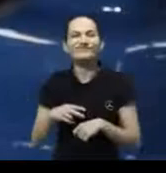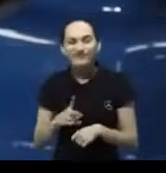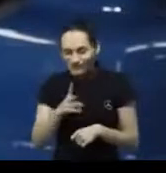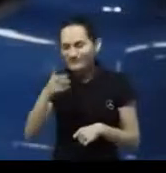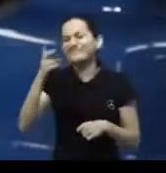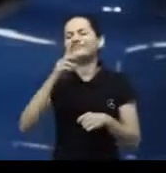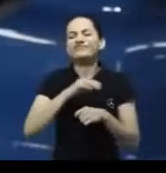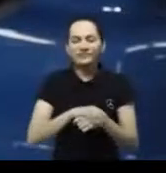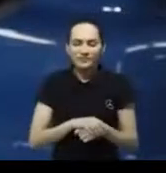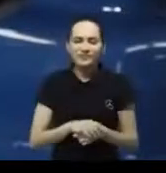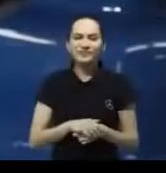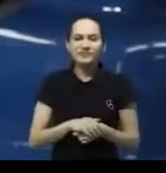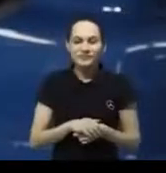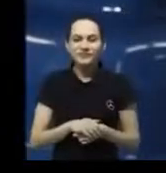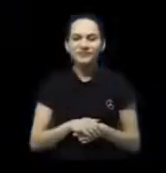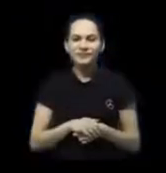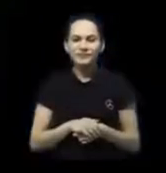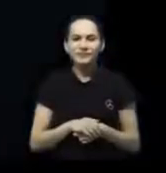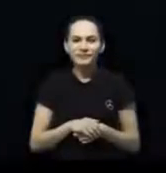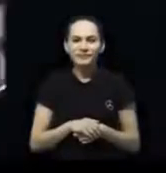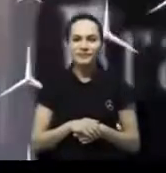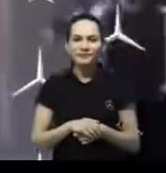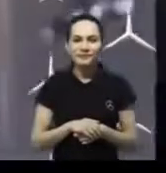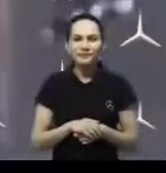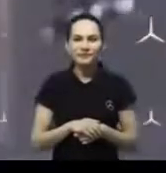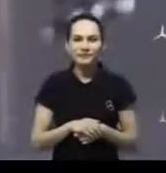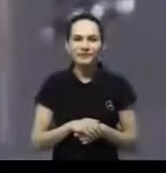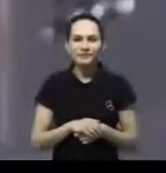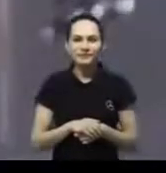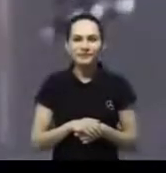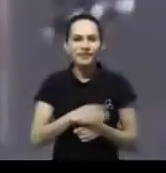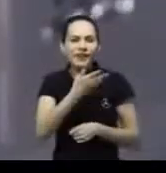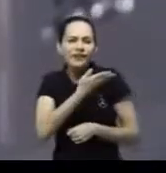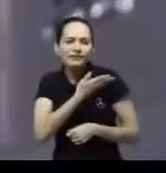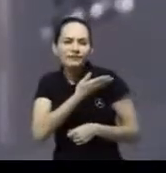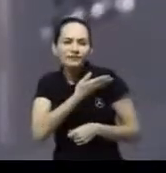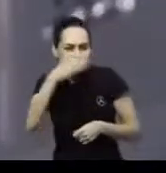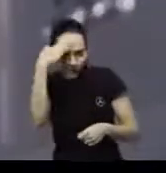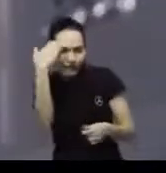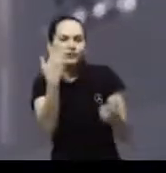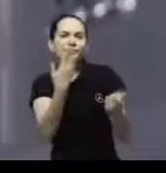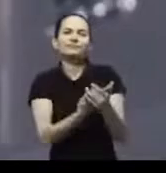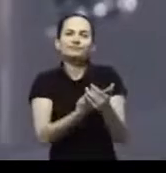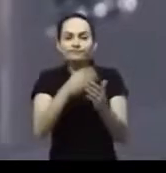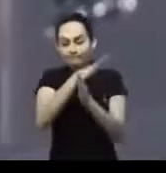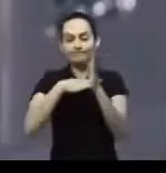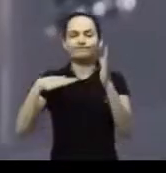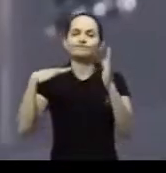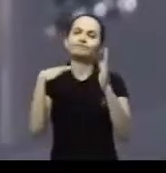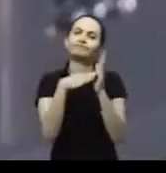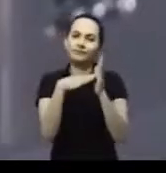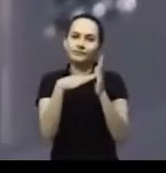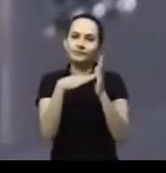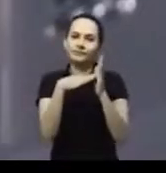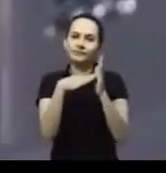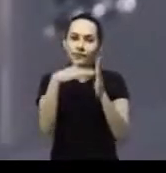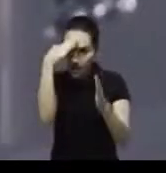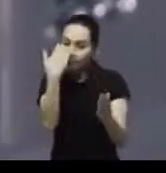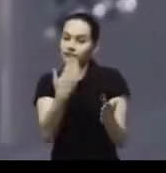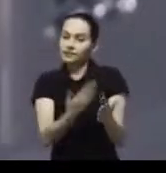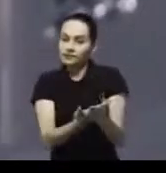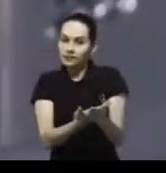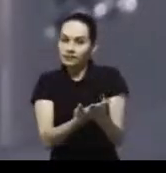mais brilhar alto no céu Caros Amigos confiança é tudo é